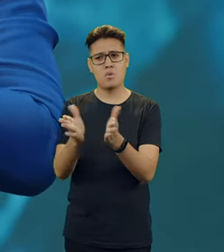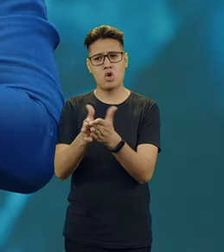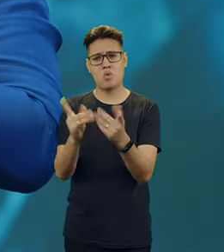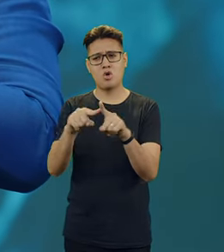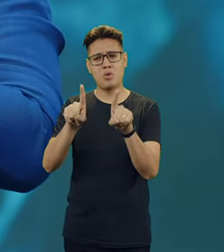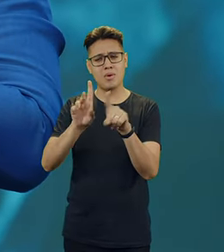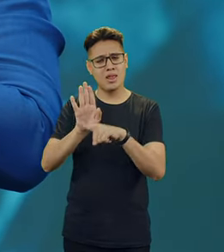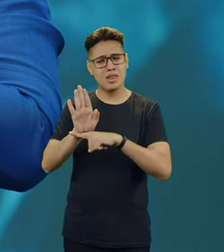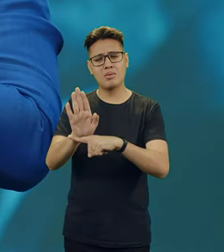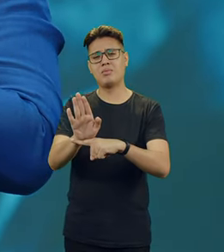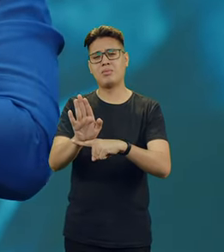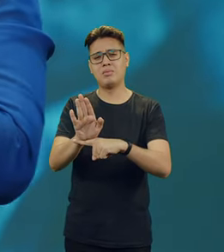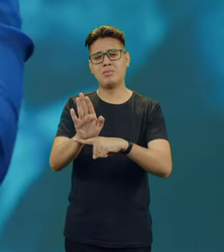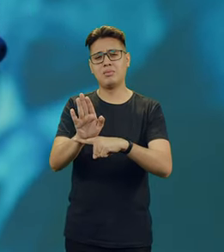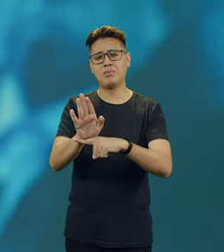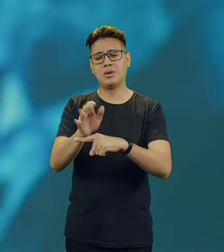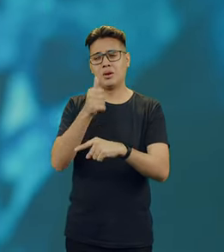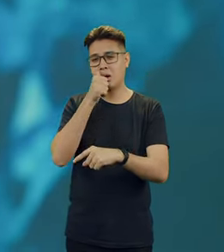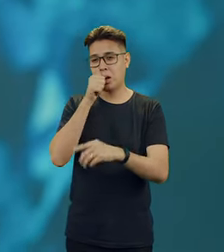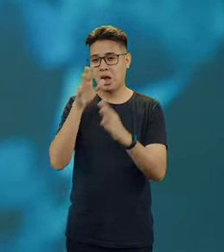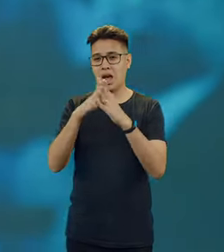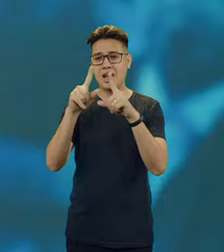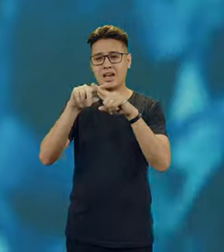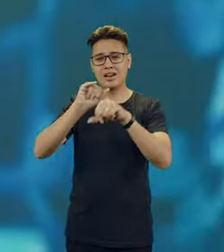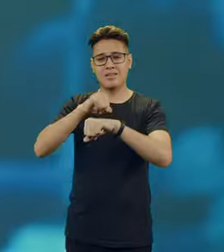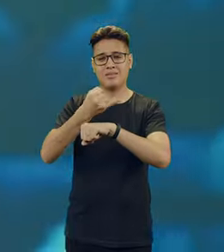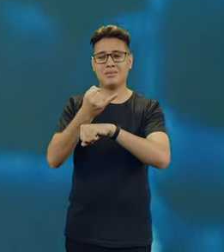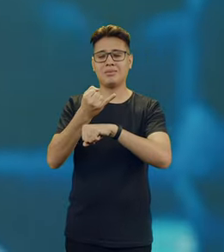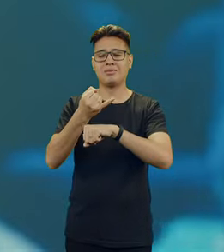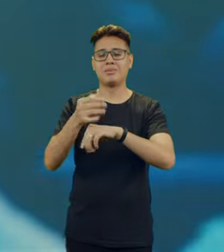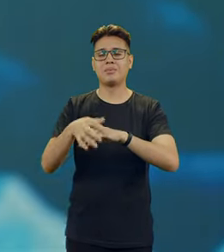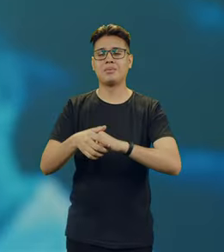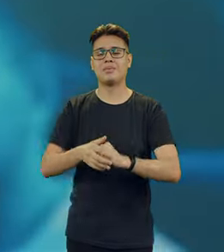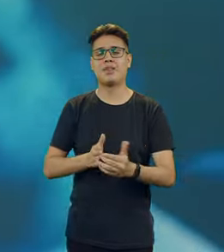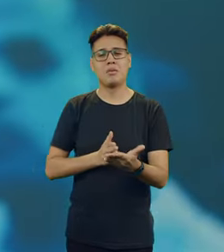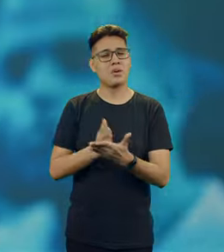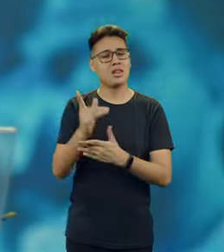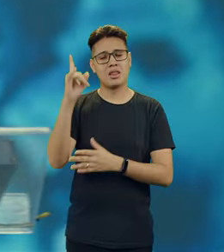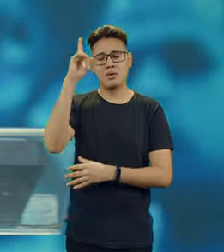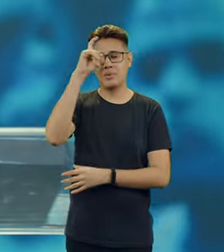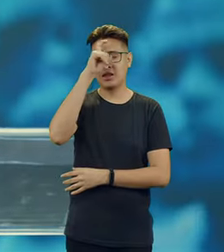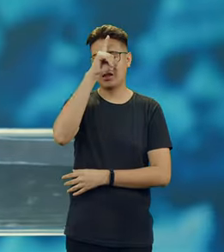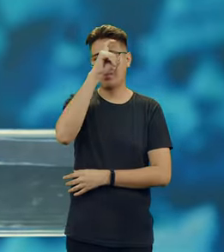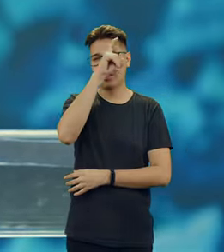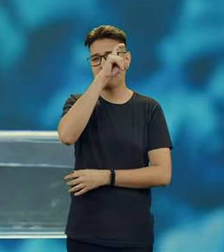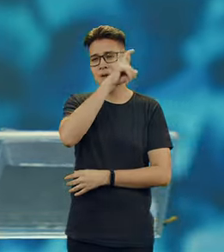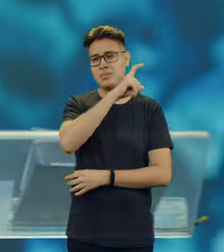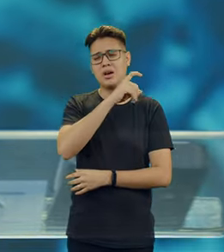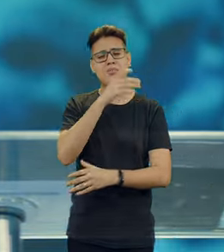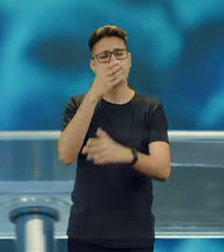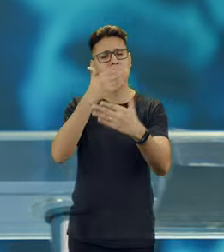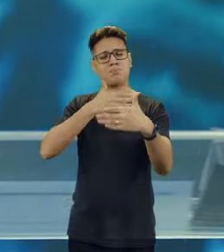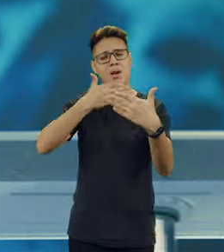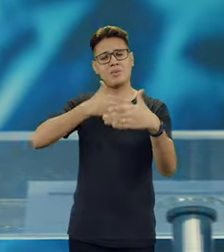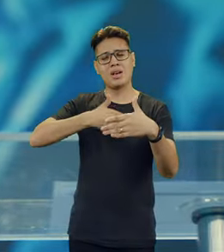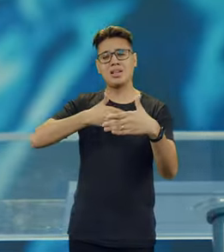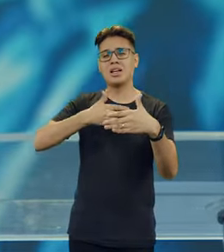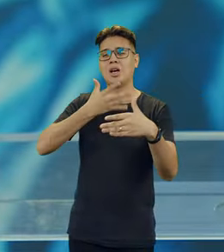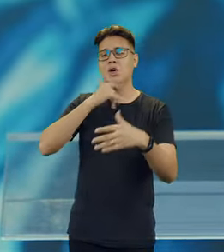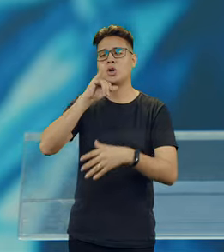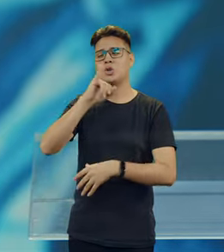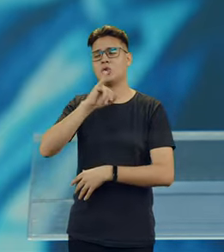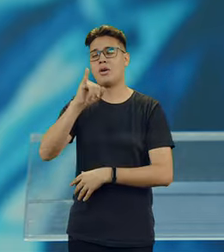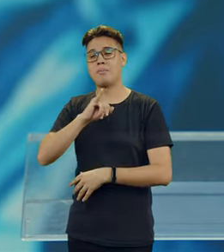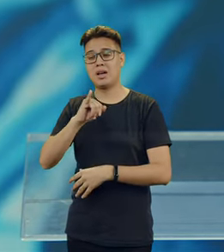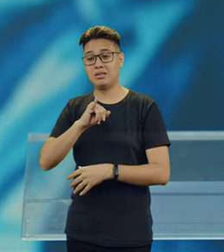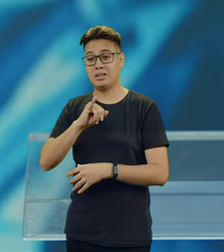ajudando a igreja de Jerusalém, passando por dificuldades e provações. E esses irmãos que estavam numa situação